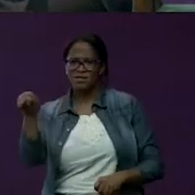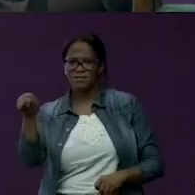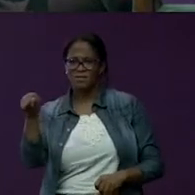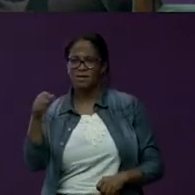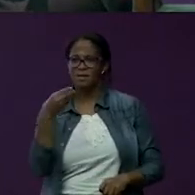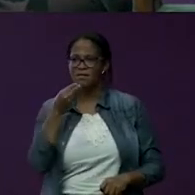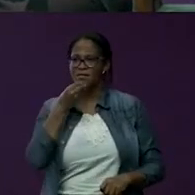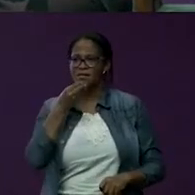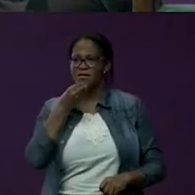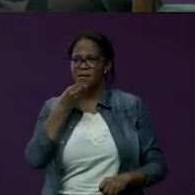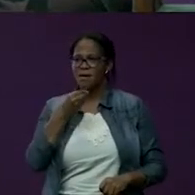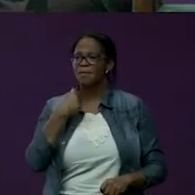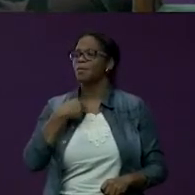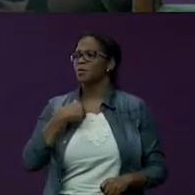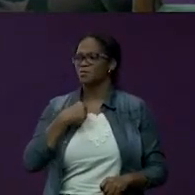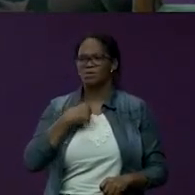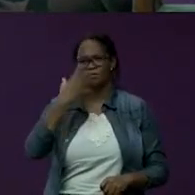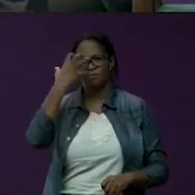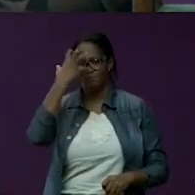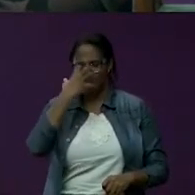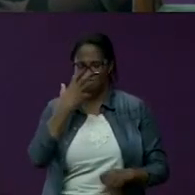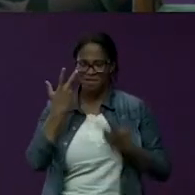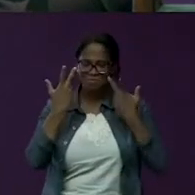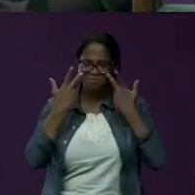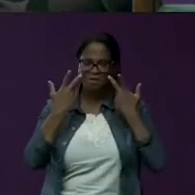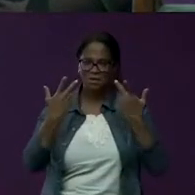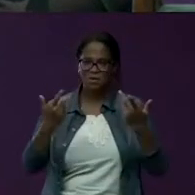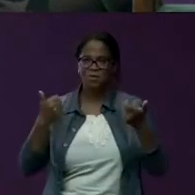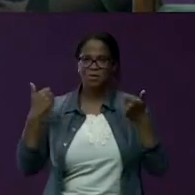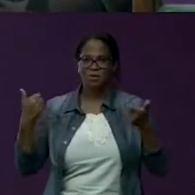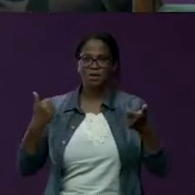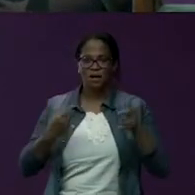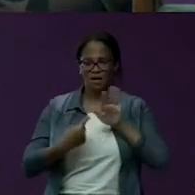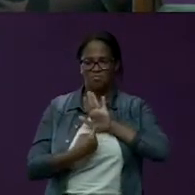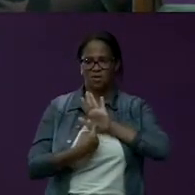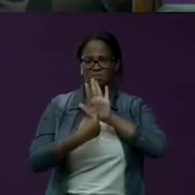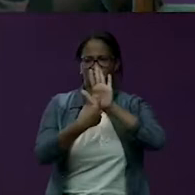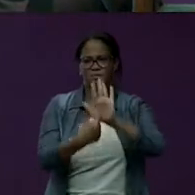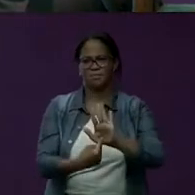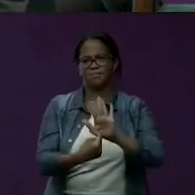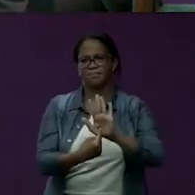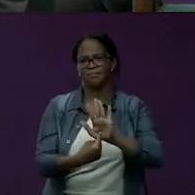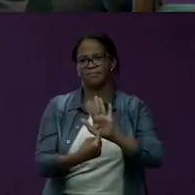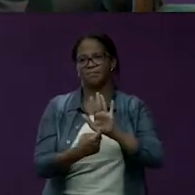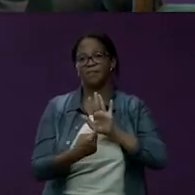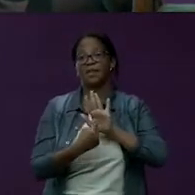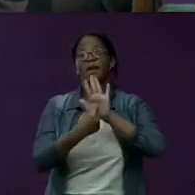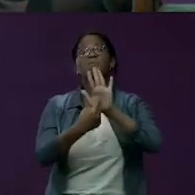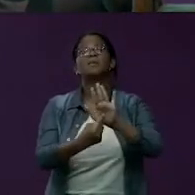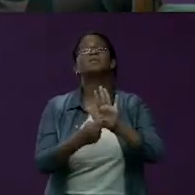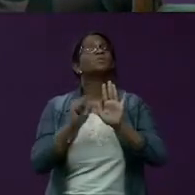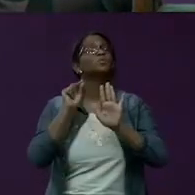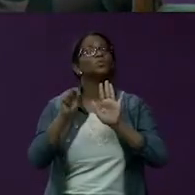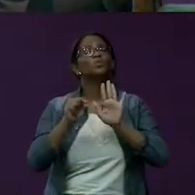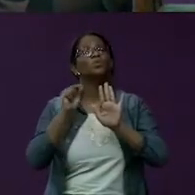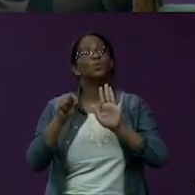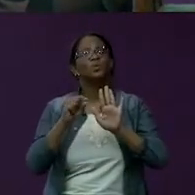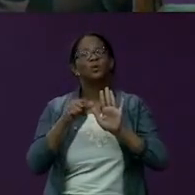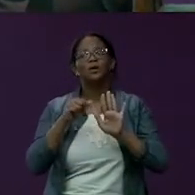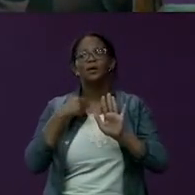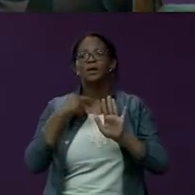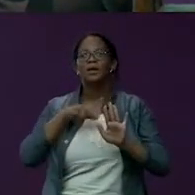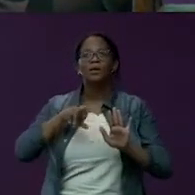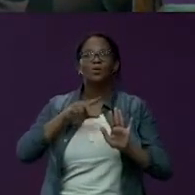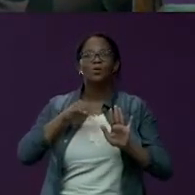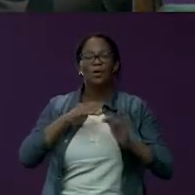poder, com toda a serenidade da Anísia, mas poder apresentar o que não foi uma